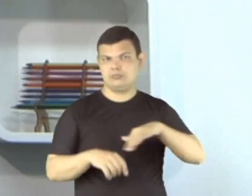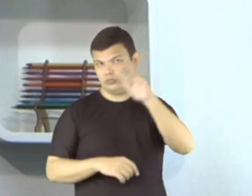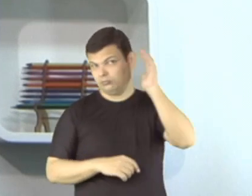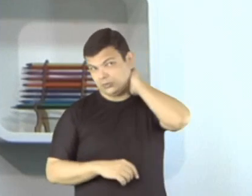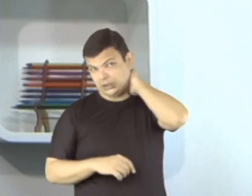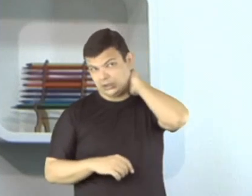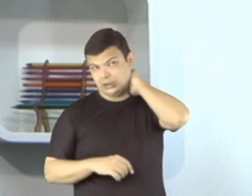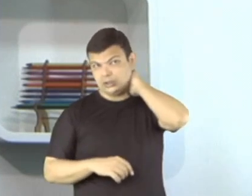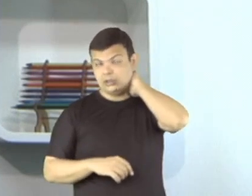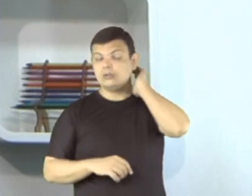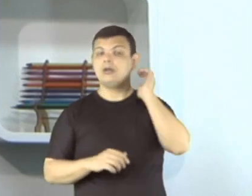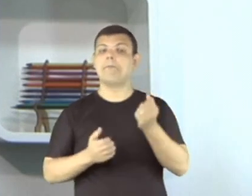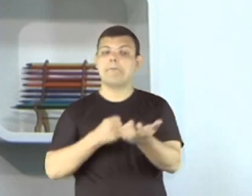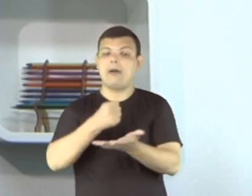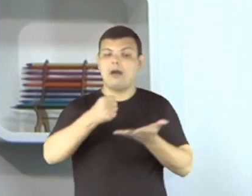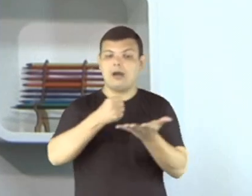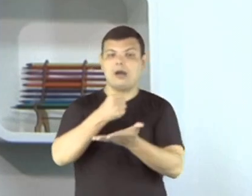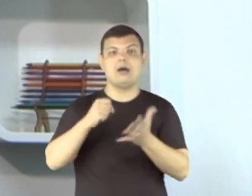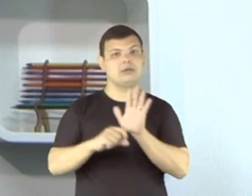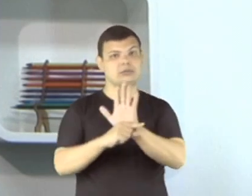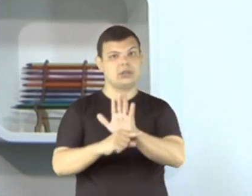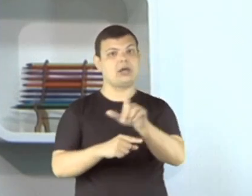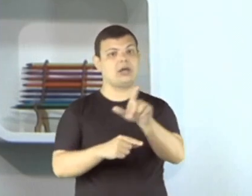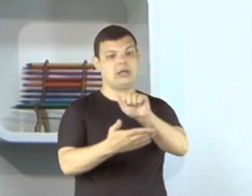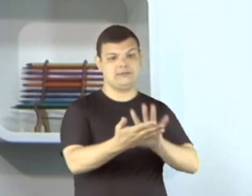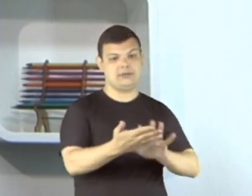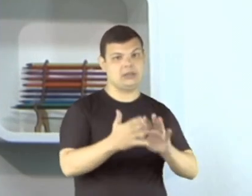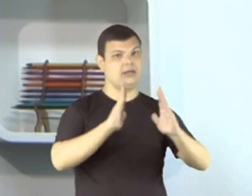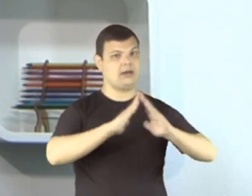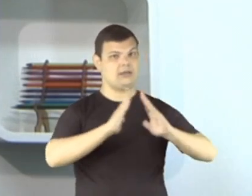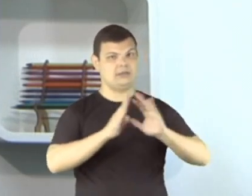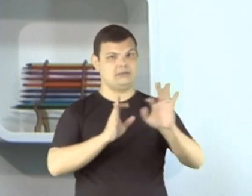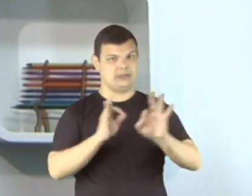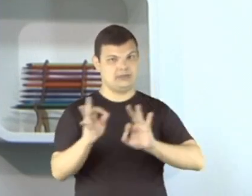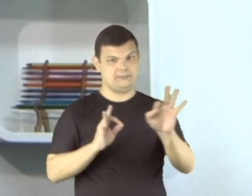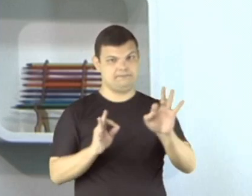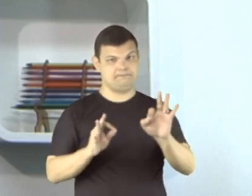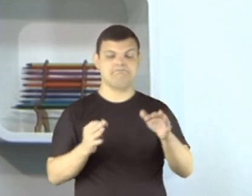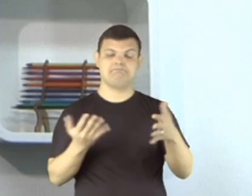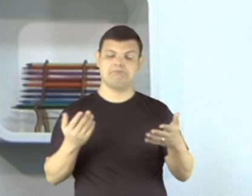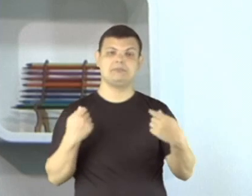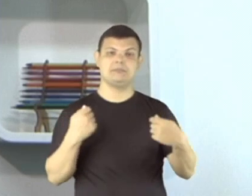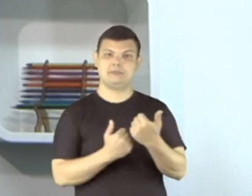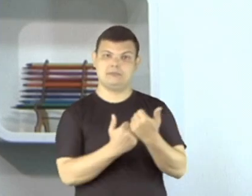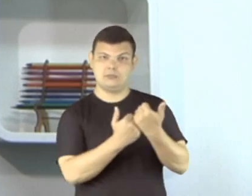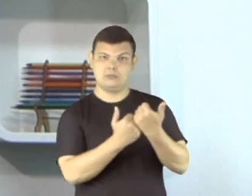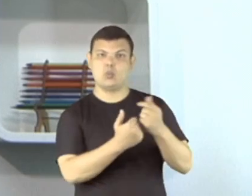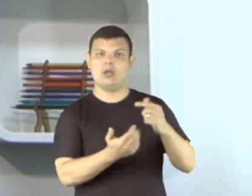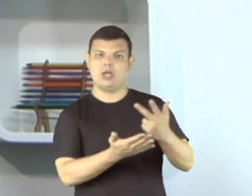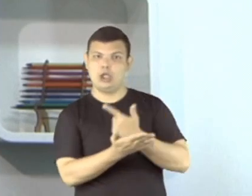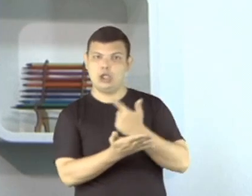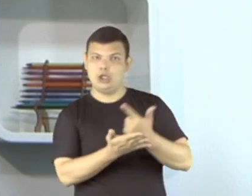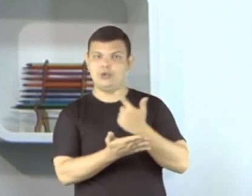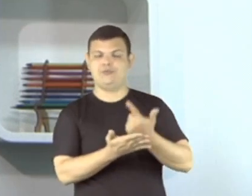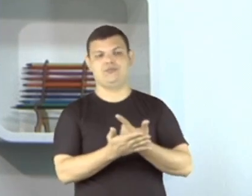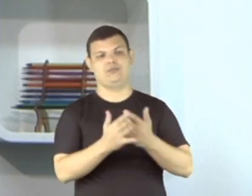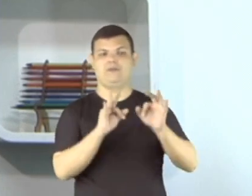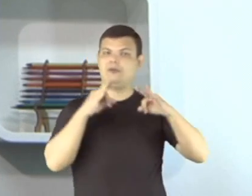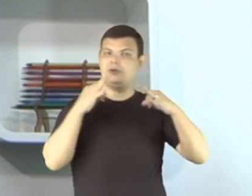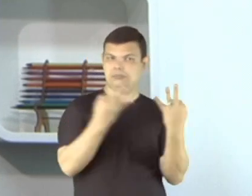alunos possam ter condições de realizar as atividades em casa. Então, para isso, o suporte do livro didático, acompanhamento